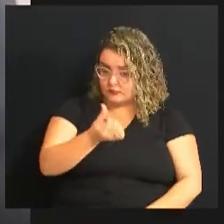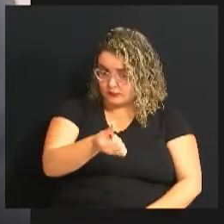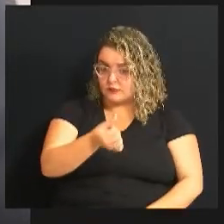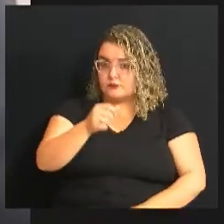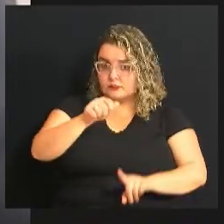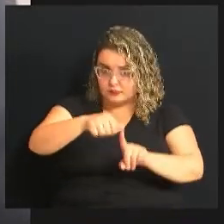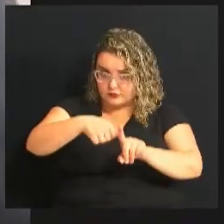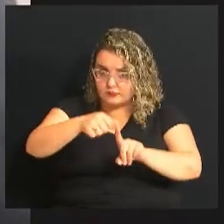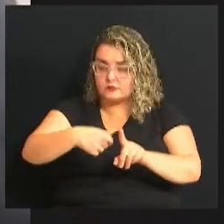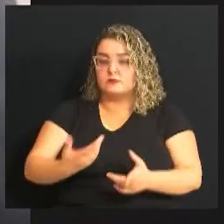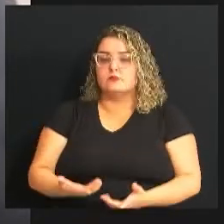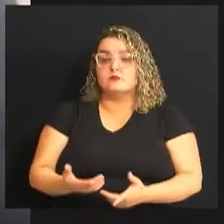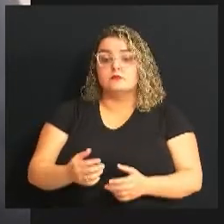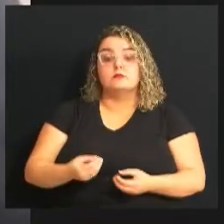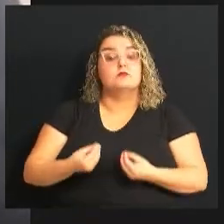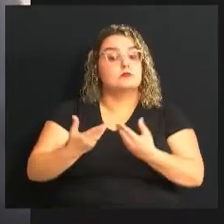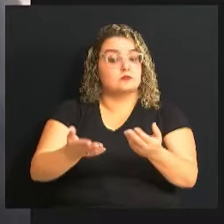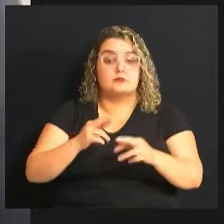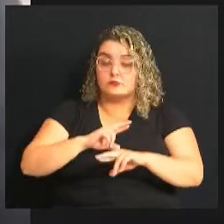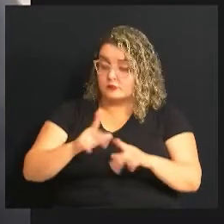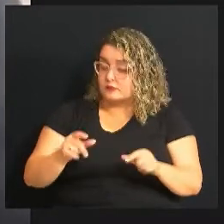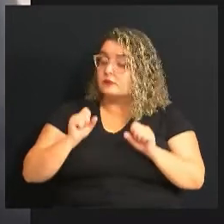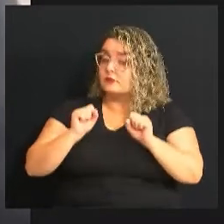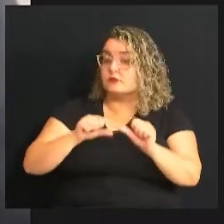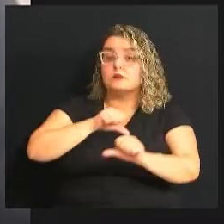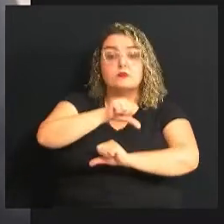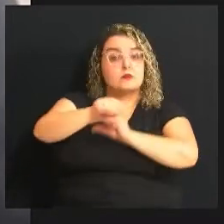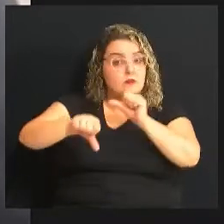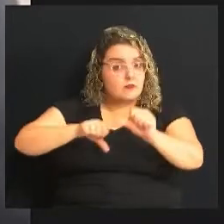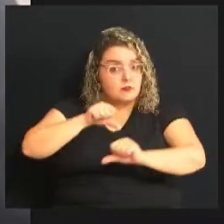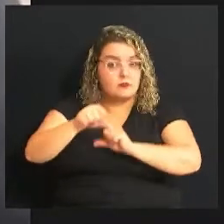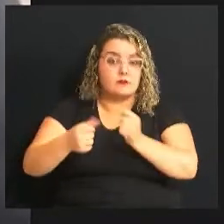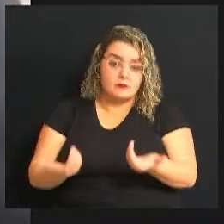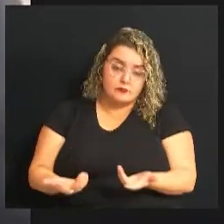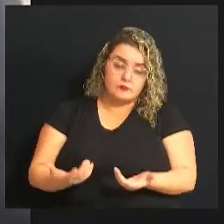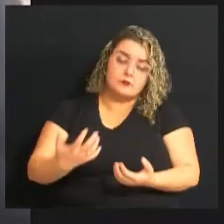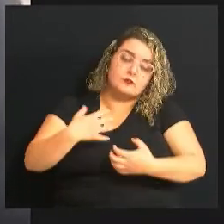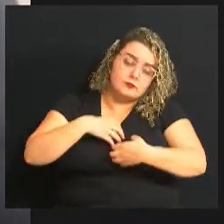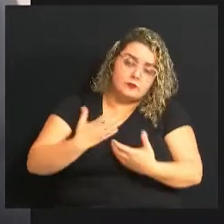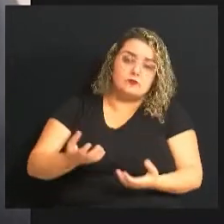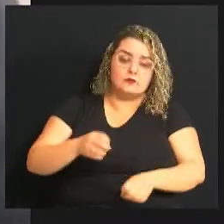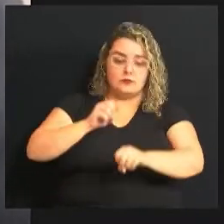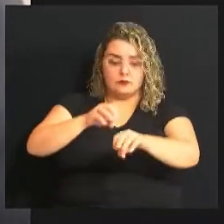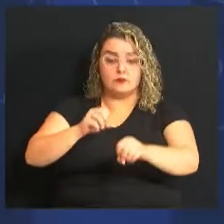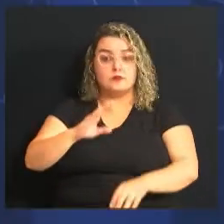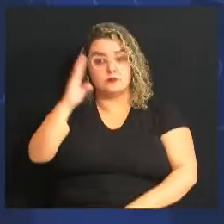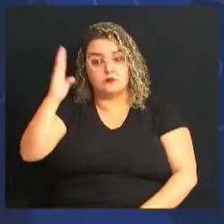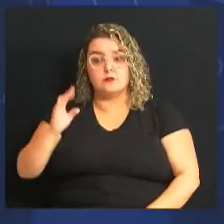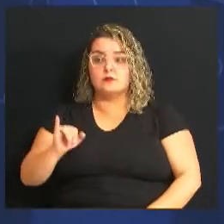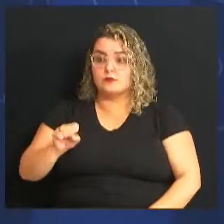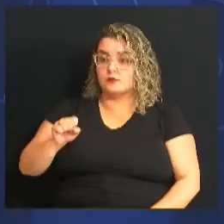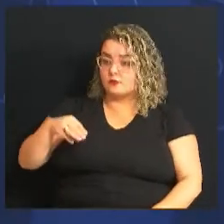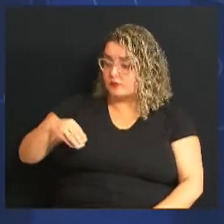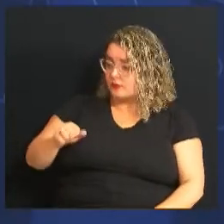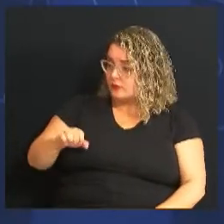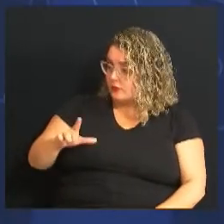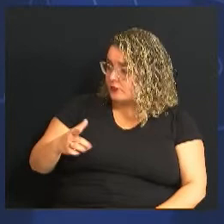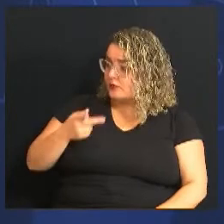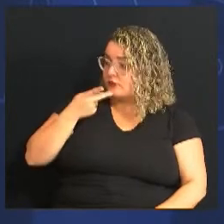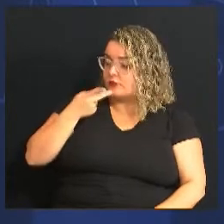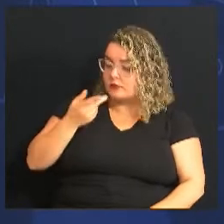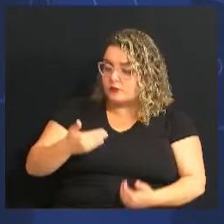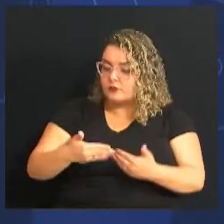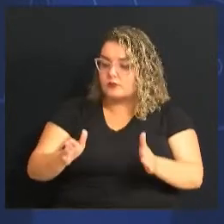realmente algo diferente, algo que possa mudar, de alguma maneira, a educação brasileira. Ismael, na minha abertura eu falei